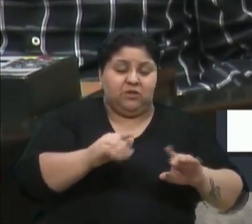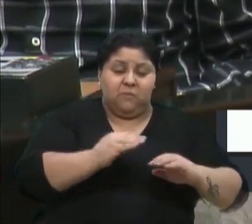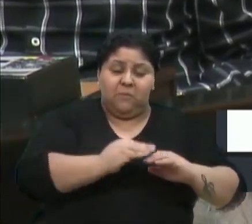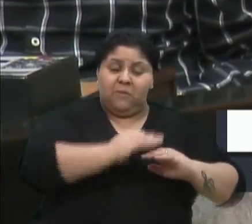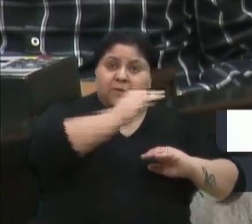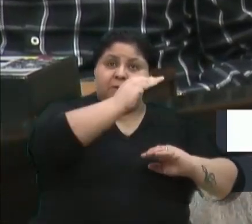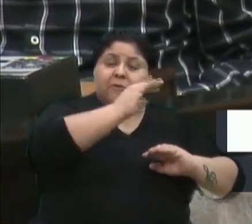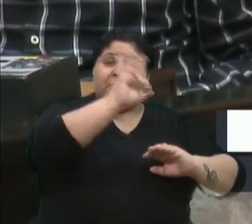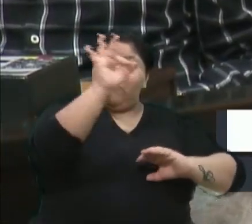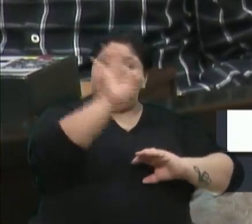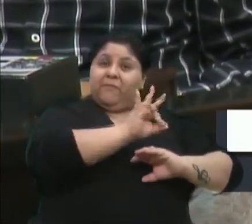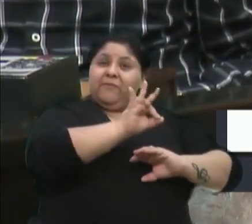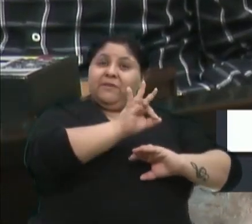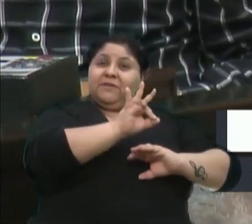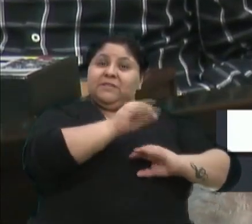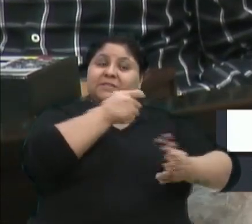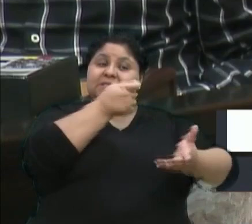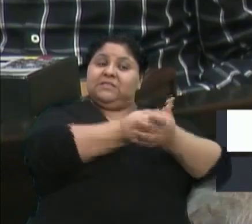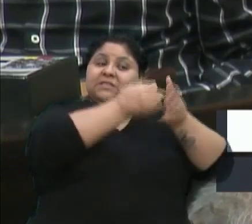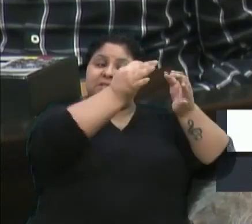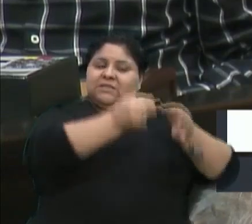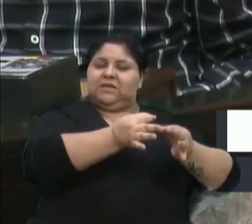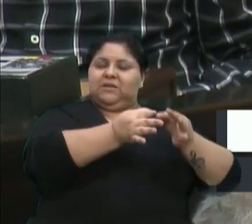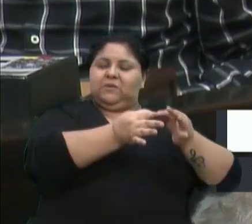do percentual exigido